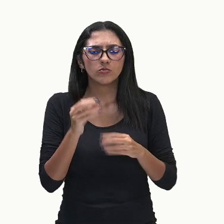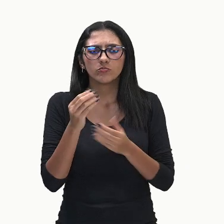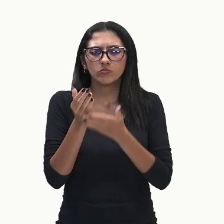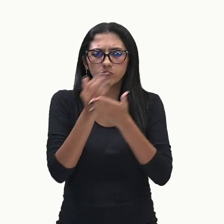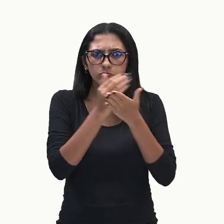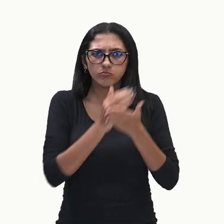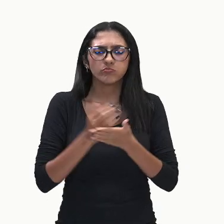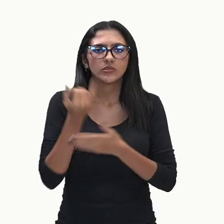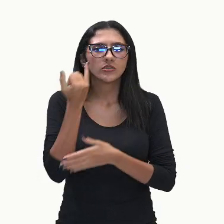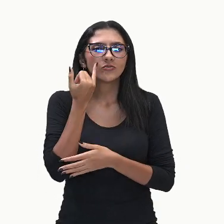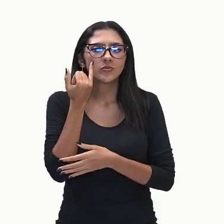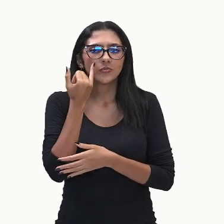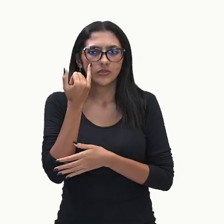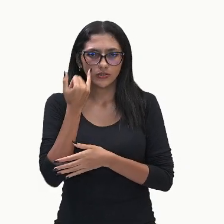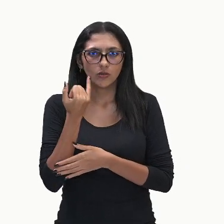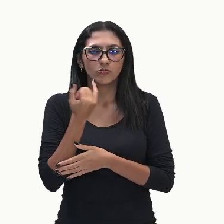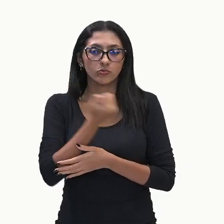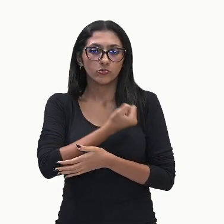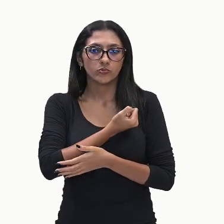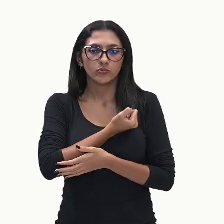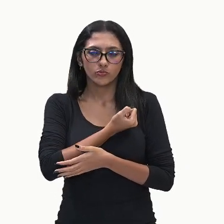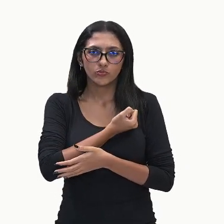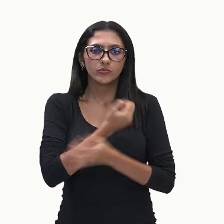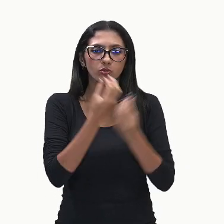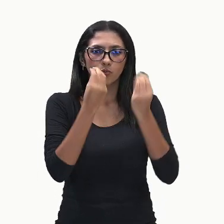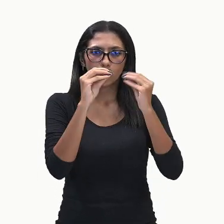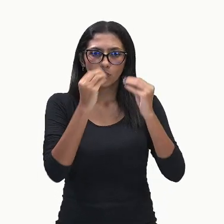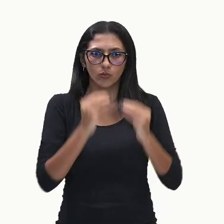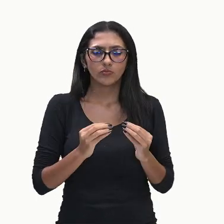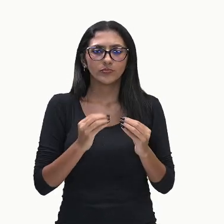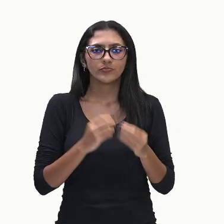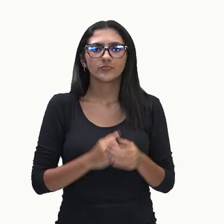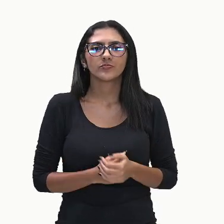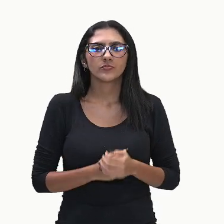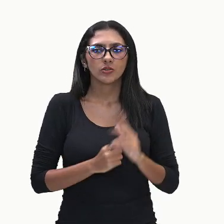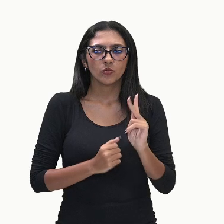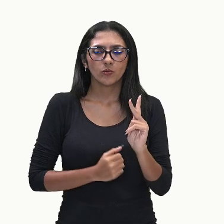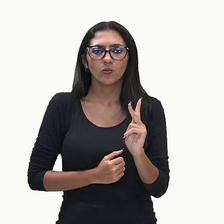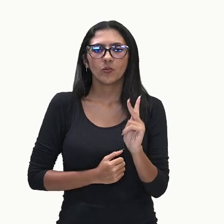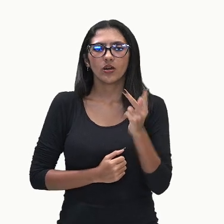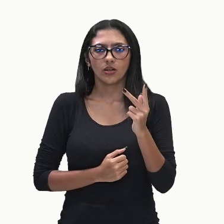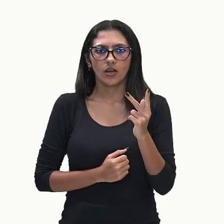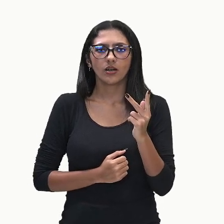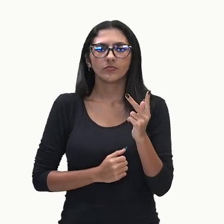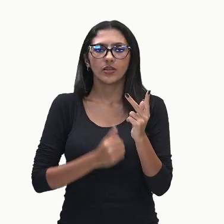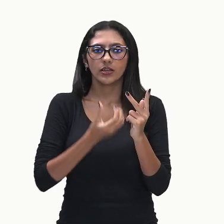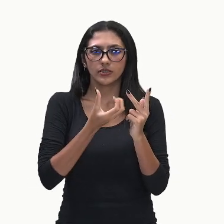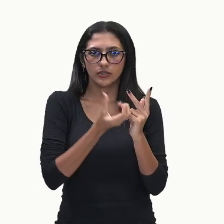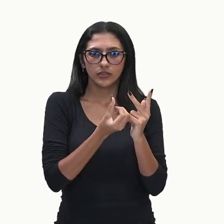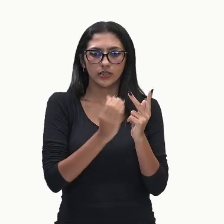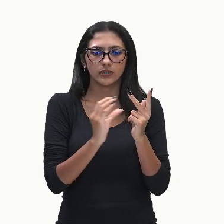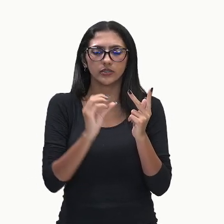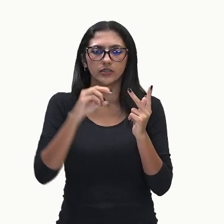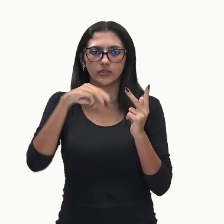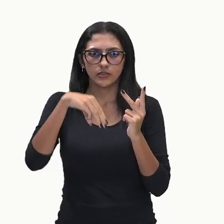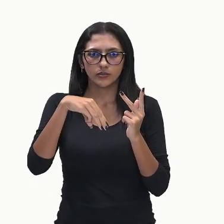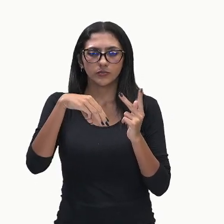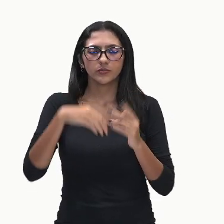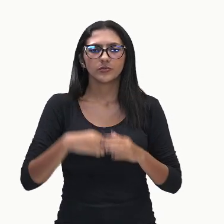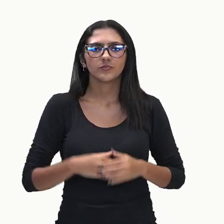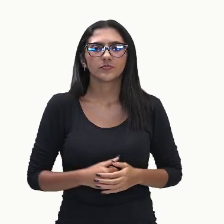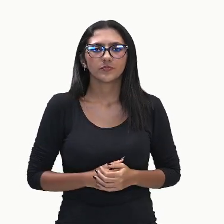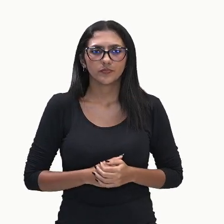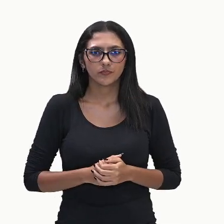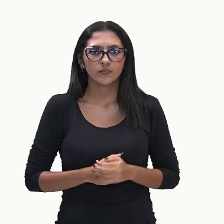informações que a questão está nos dando. Então, veja aqui, a altura vale 6 centímetros,